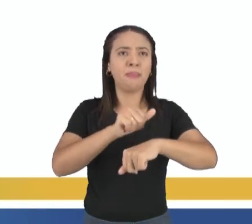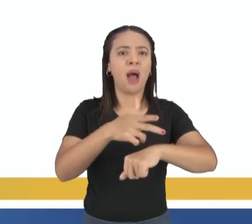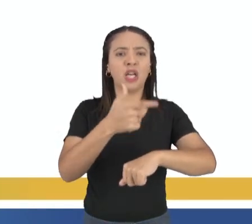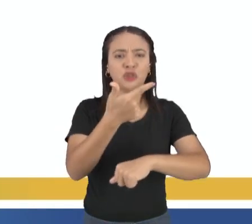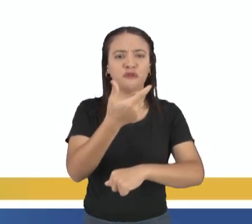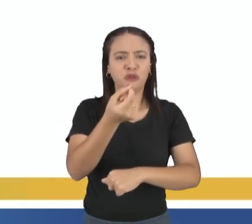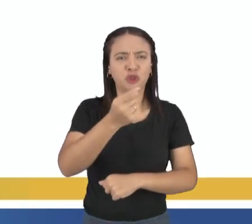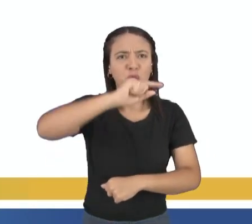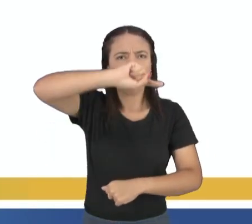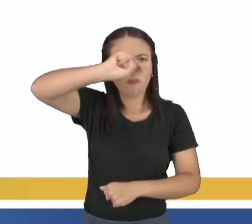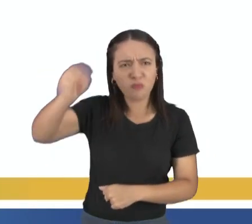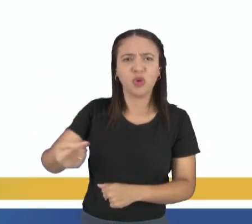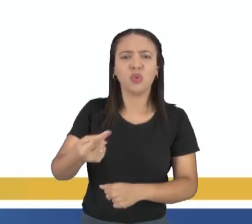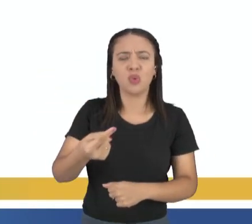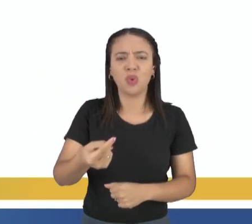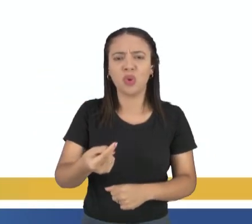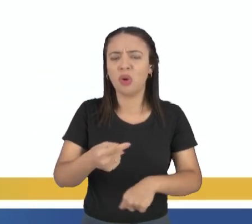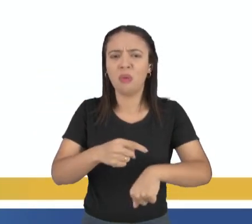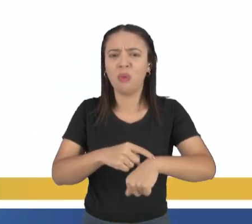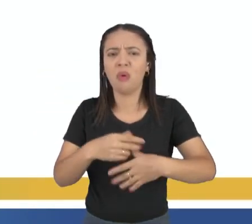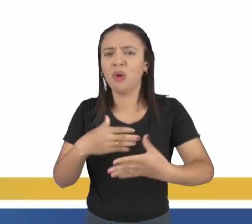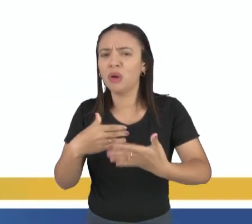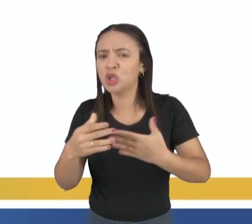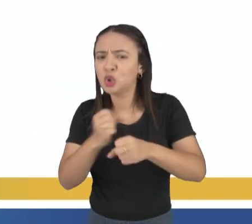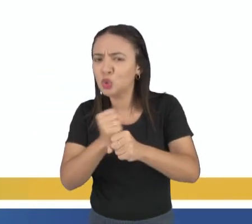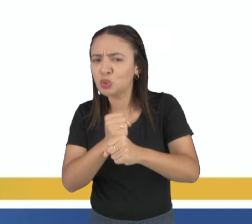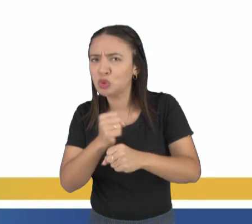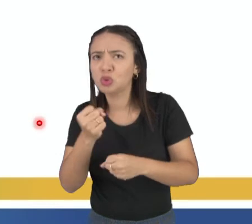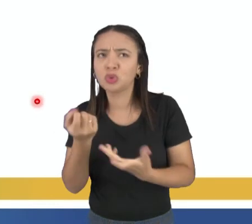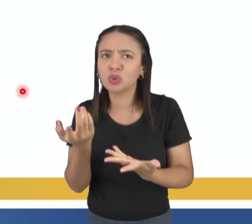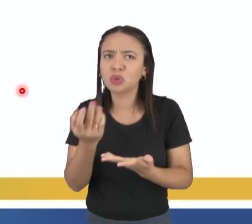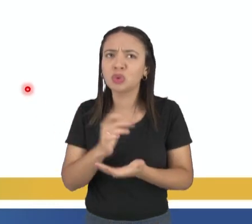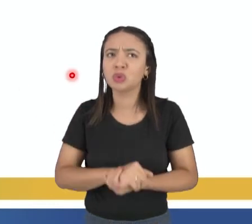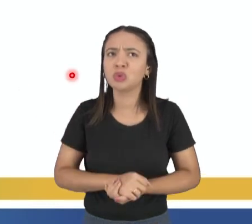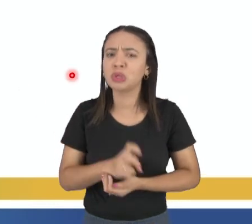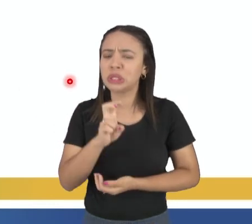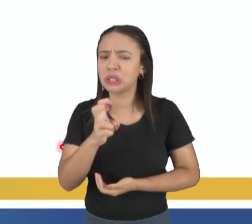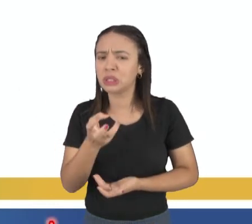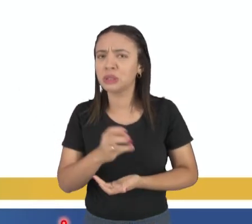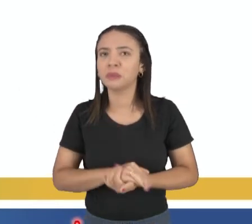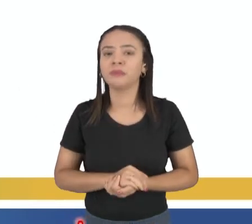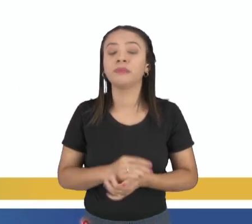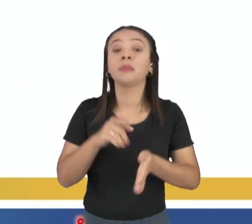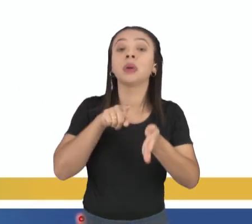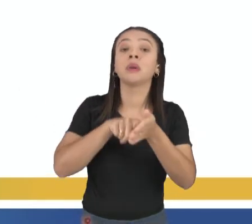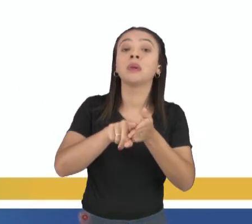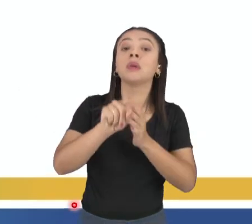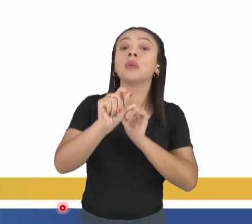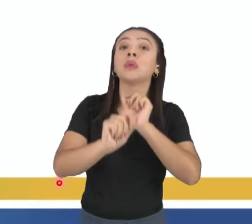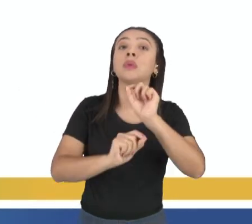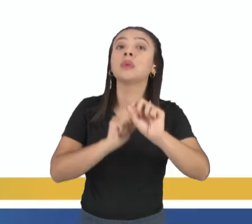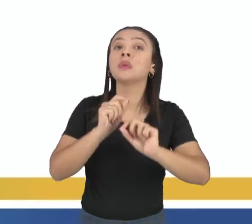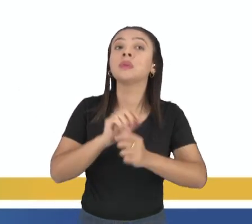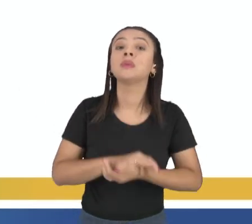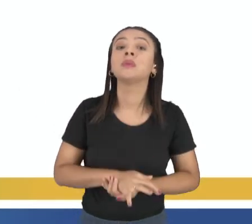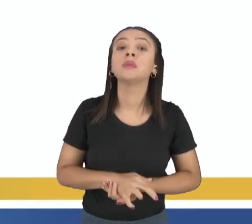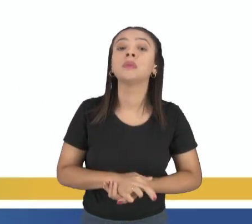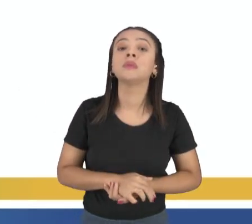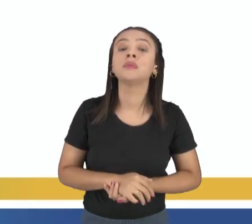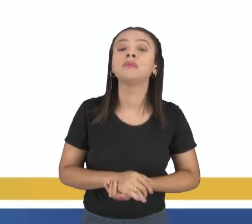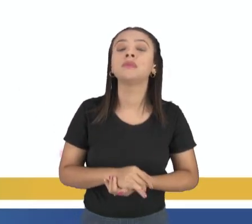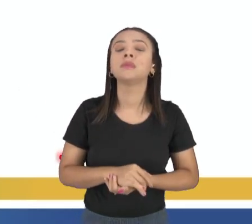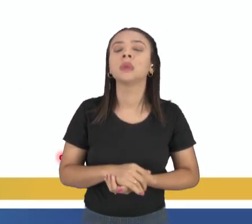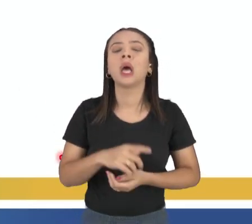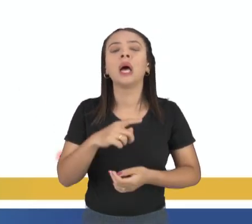valor de R$20 mil em algum momento? O que ele está falando aqui? Ele está falando para você, ele está afirmando para você o seguinte: Ó, em